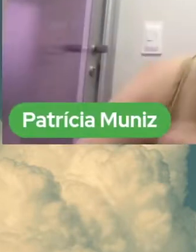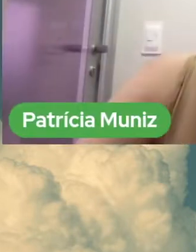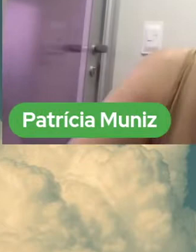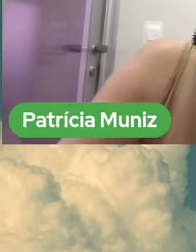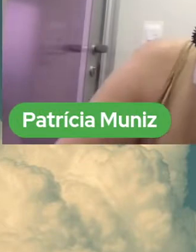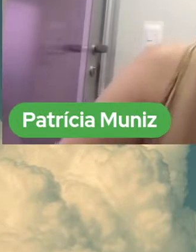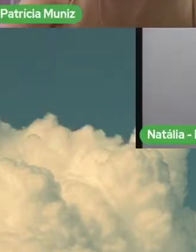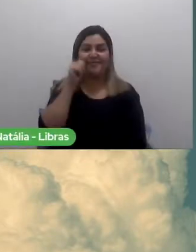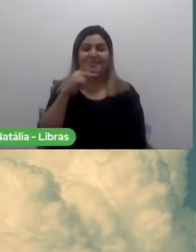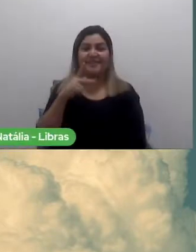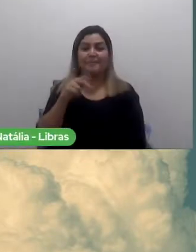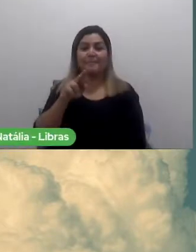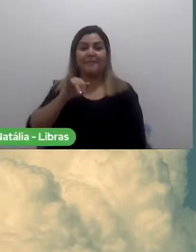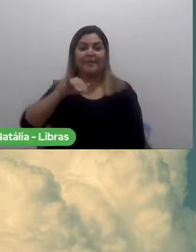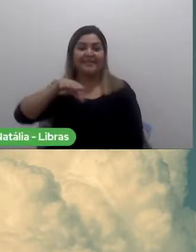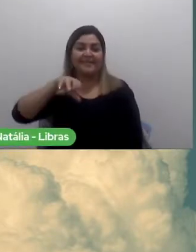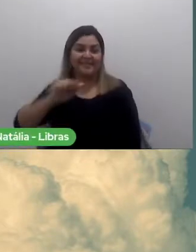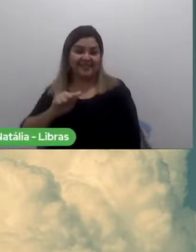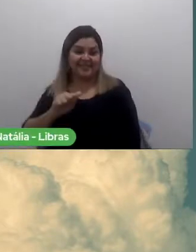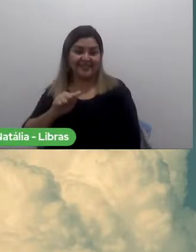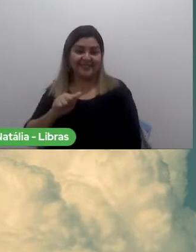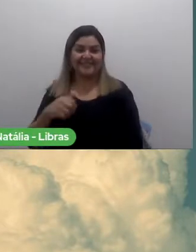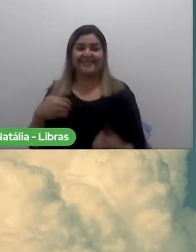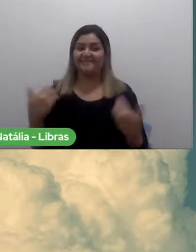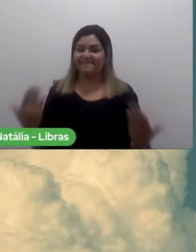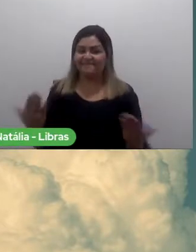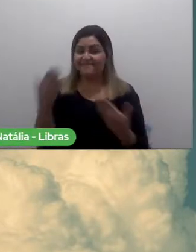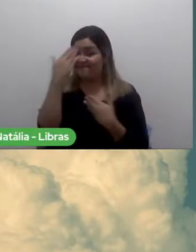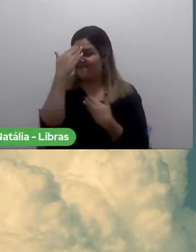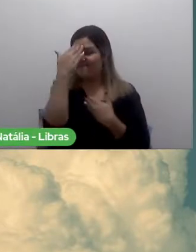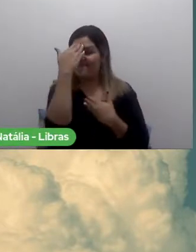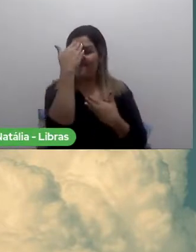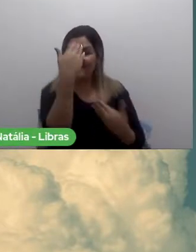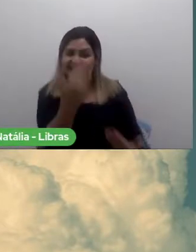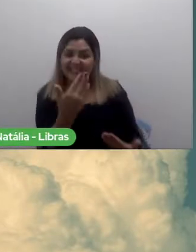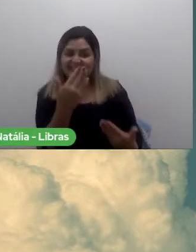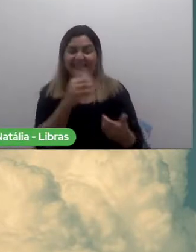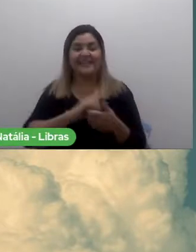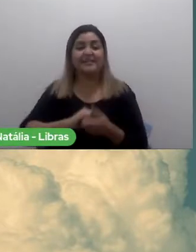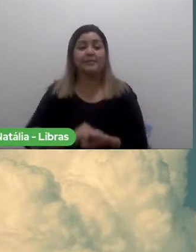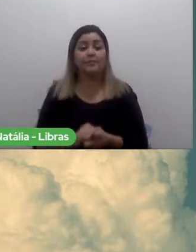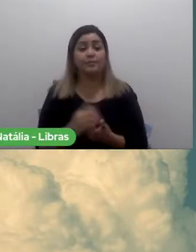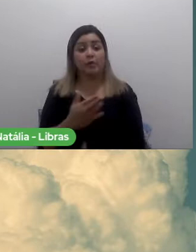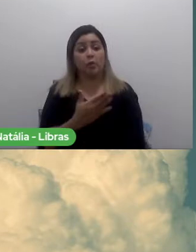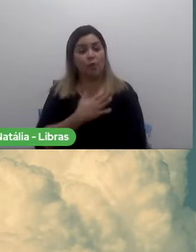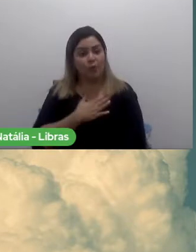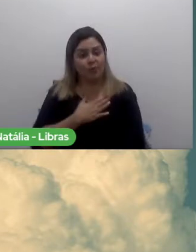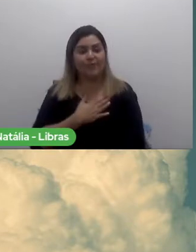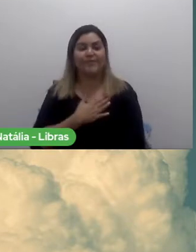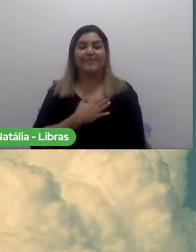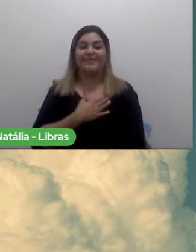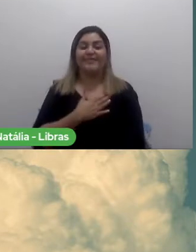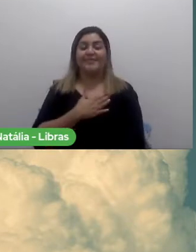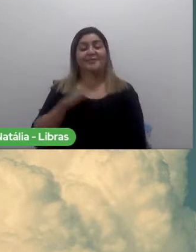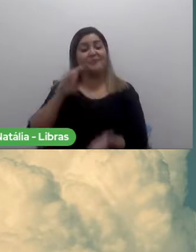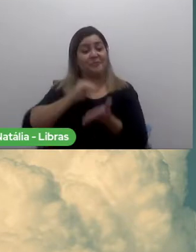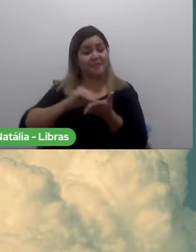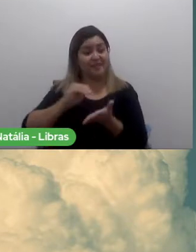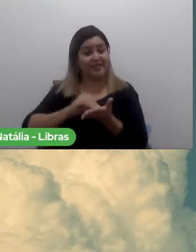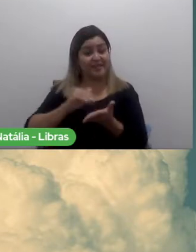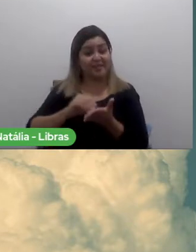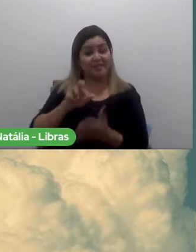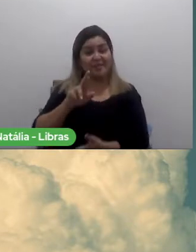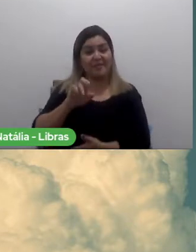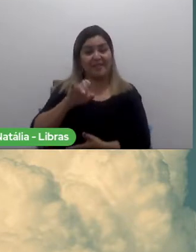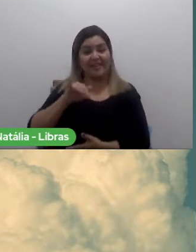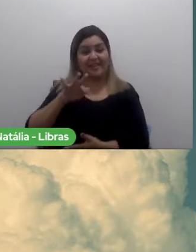Obrigada, Viegas. Bom, deixa eu me apresentar. Eu sou do escritório de Recife, da ThoughtWorks. Estou aqui na ThoughtWorks já